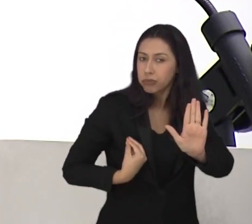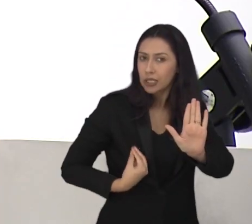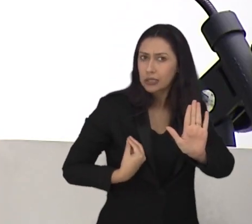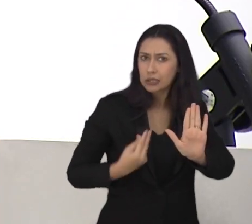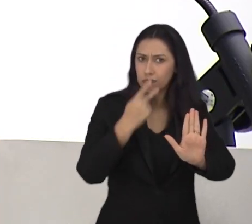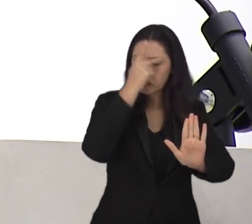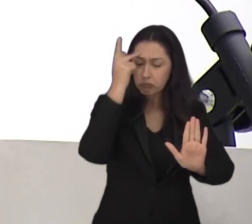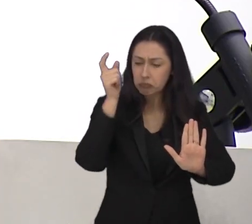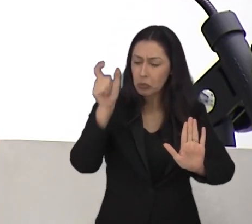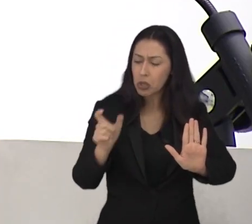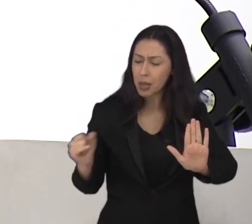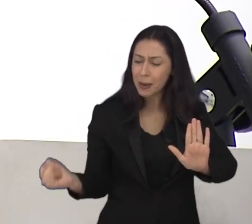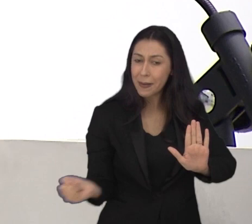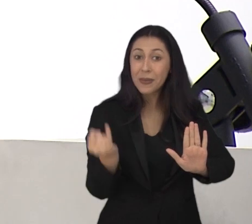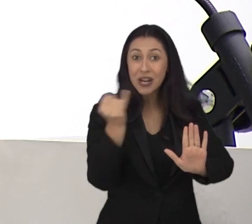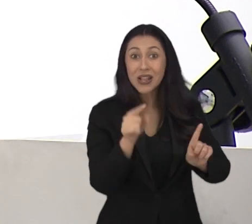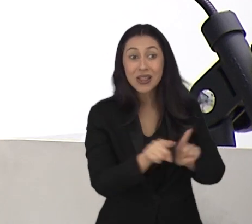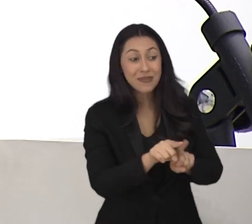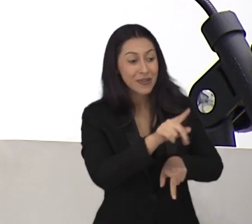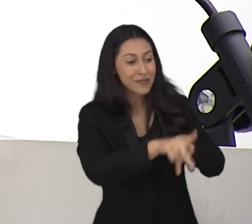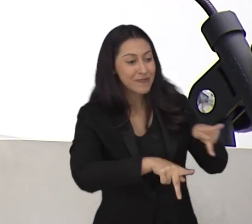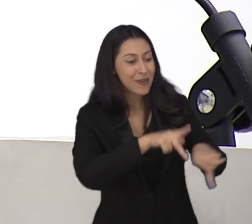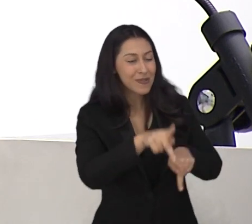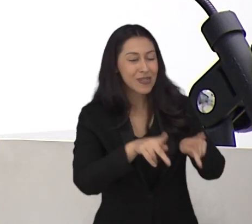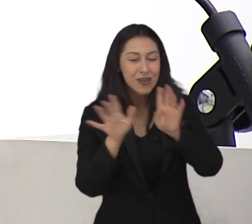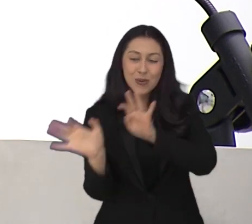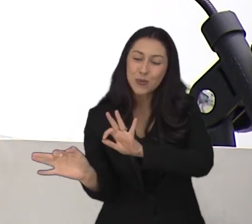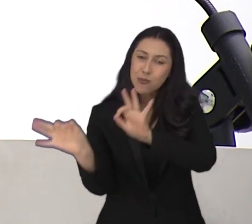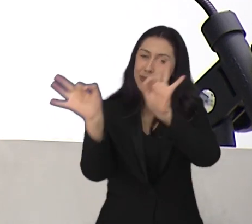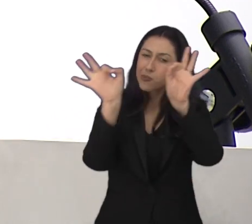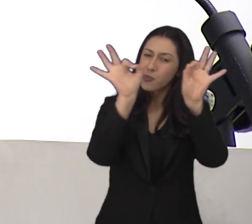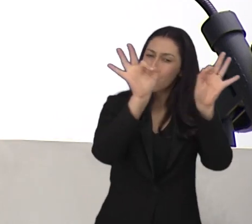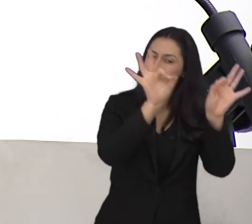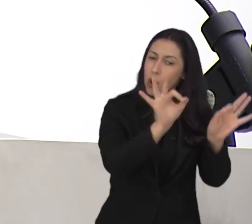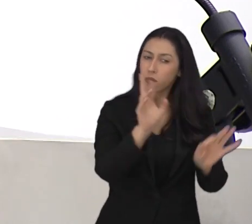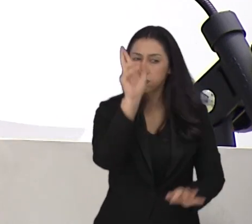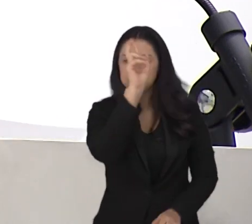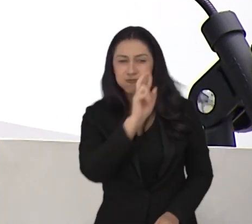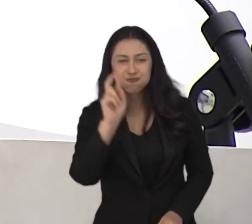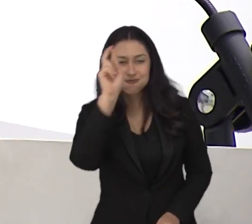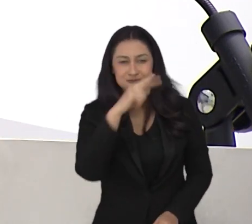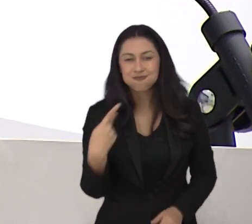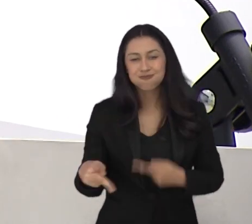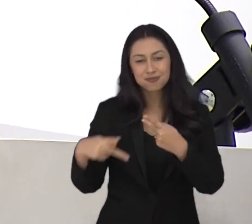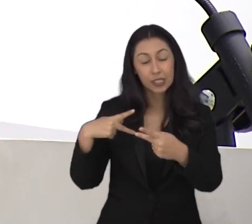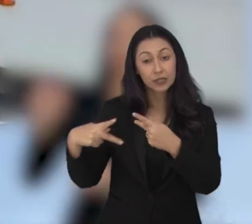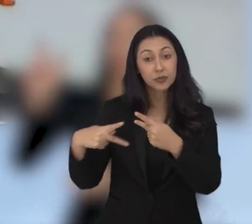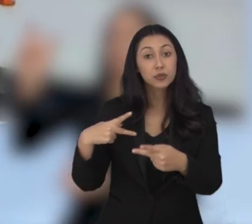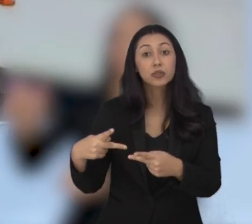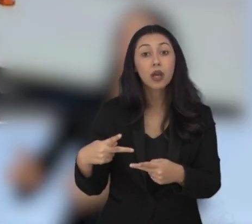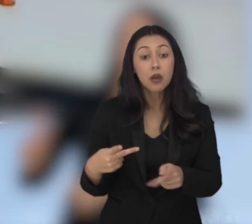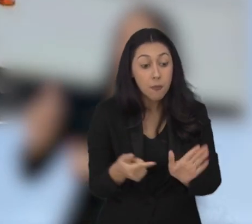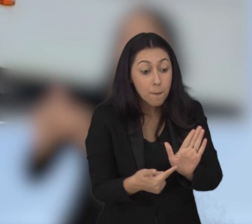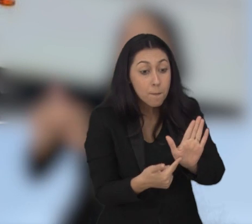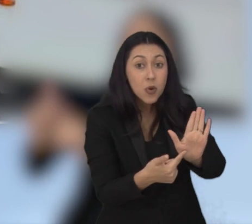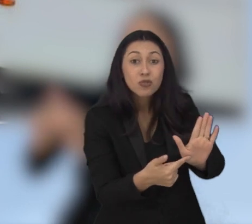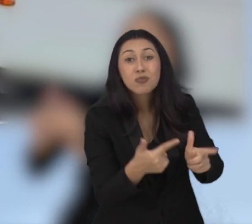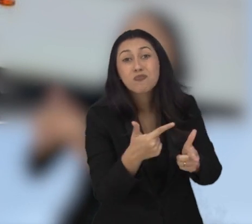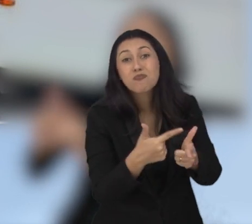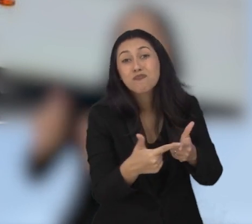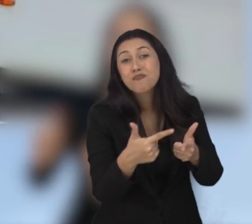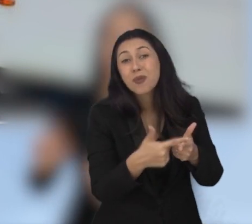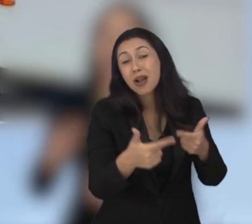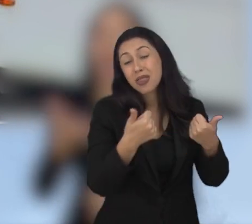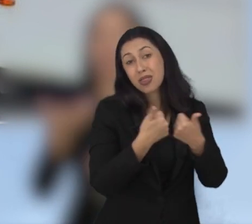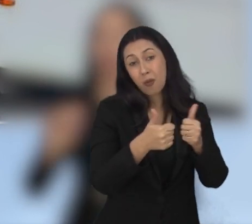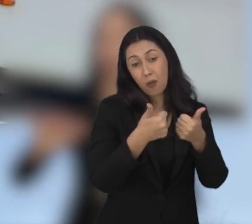de autoridades e da população que acompanhou as ações de fiscalização realizadas em São José. Amélia também citou problemas